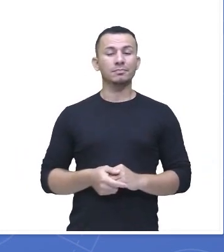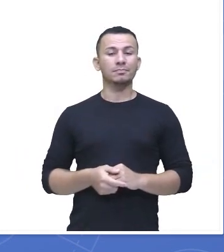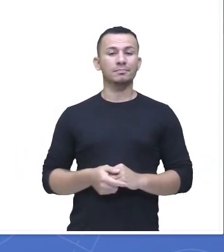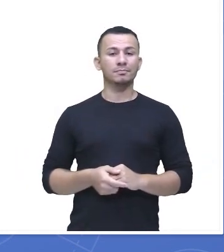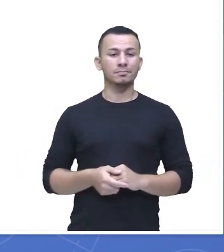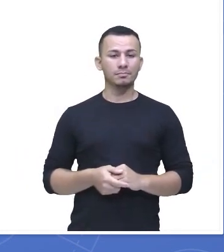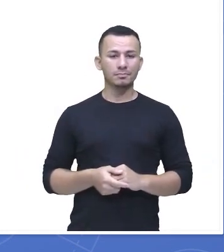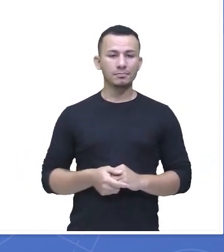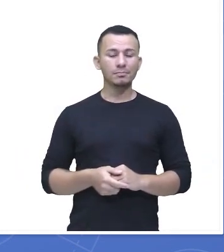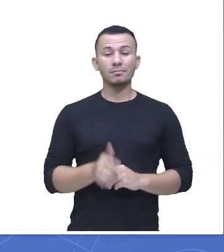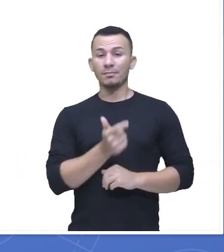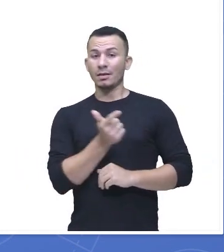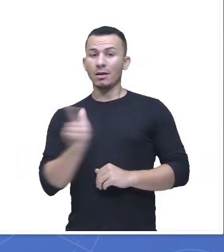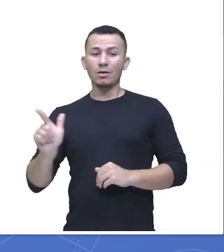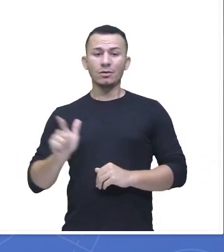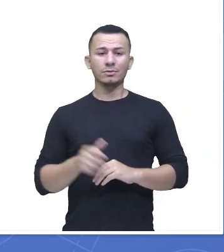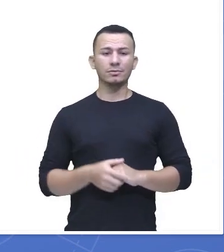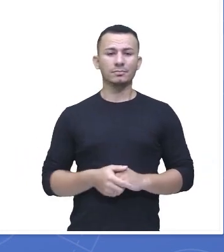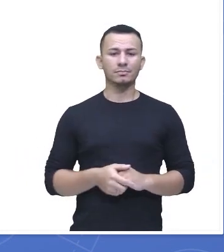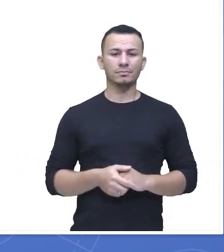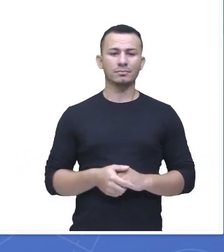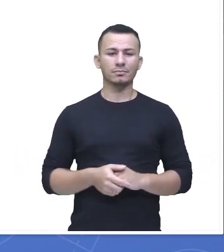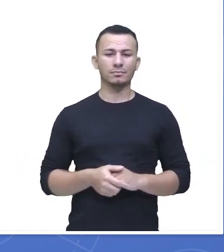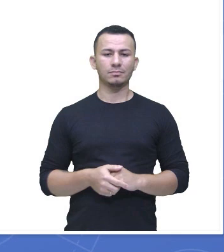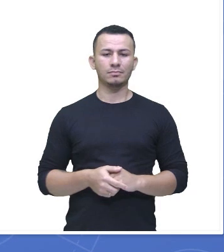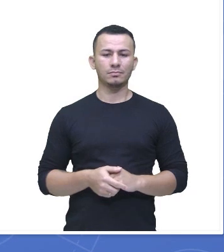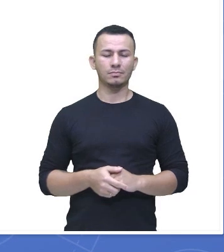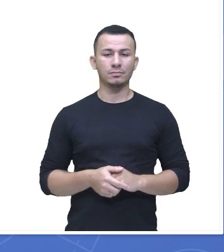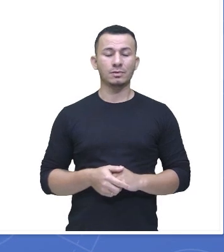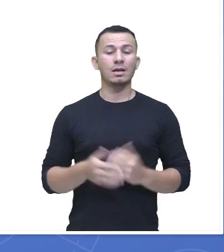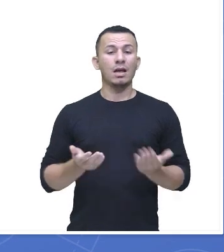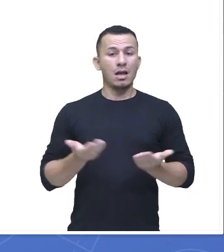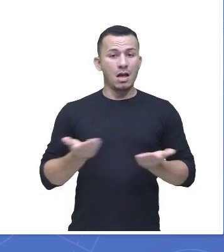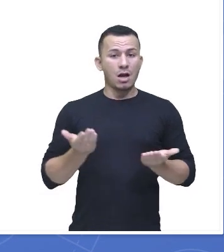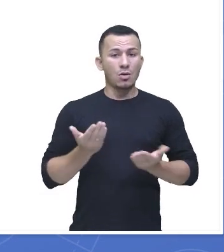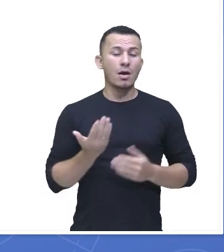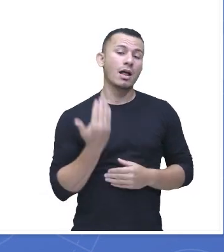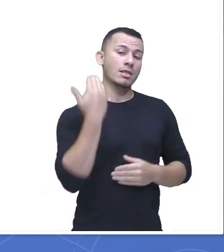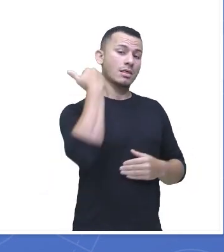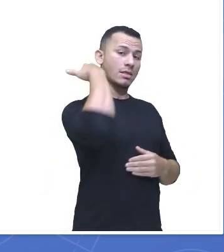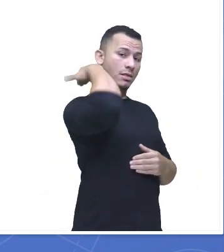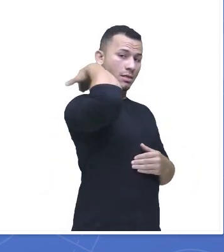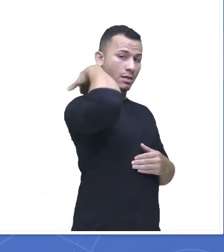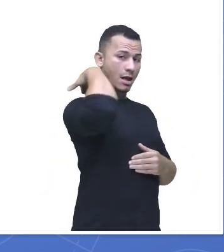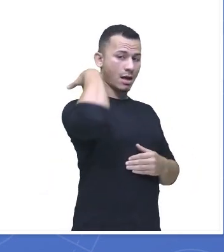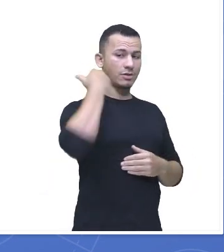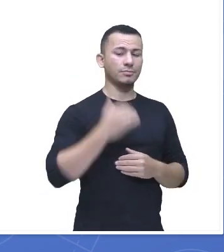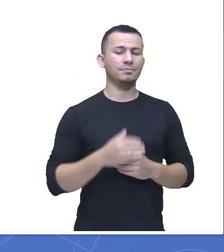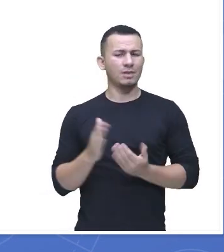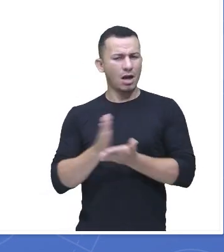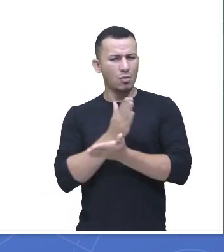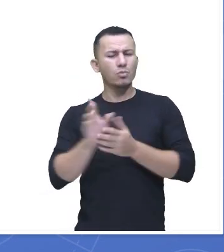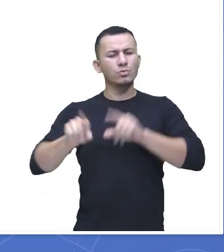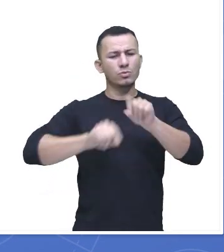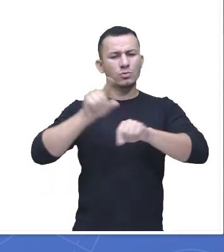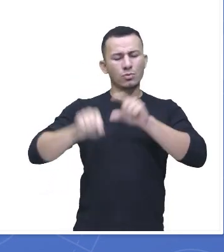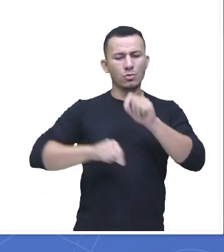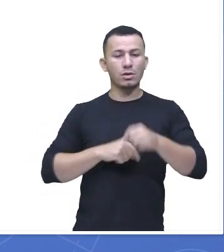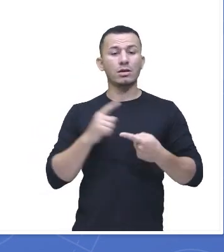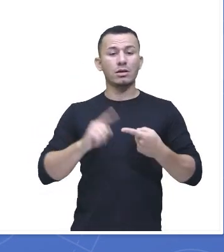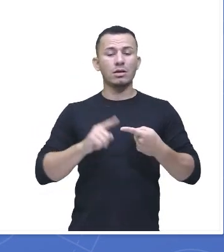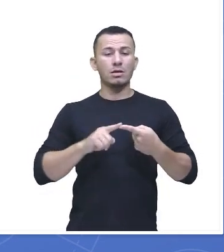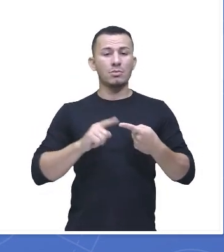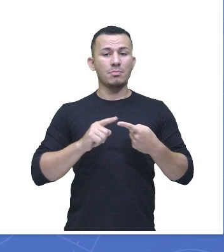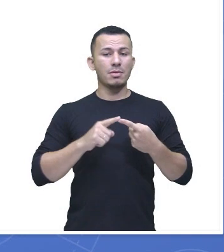Prosseguindo, nós temos aqui do tronco posterior, ou seja, os músculos da nossa costa, alguns, tá? O primeiro aí